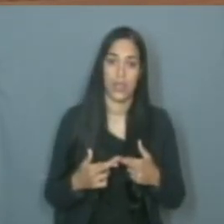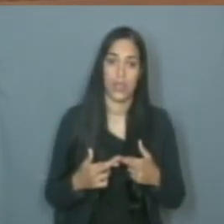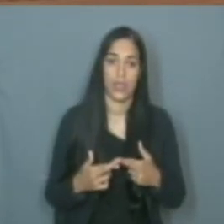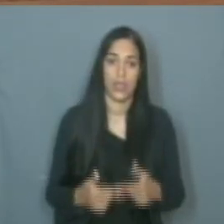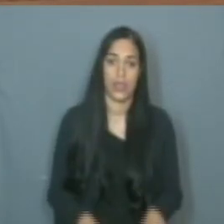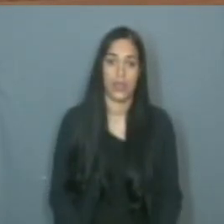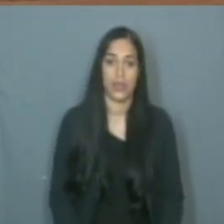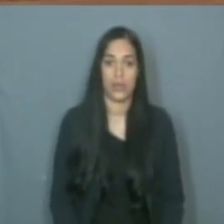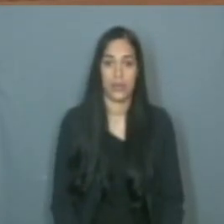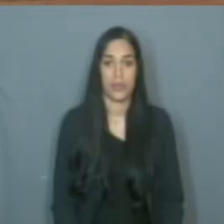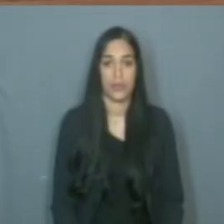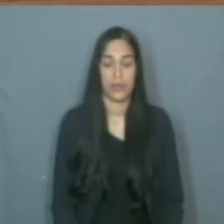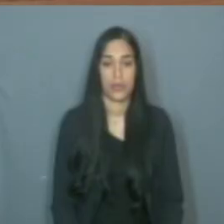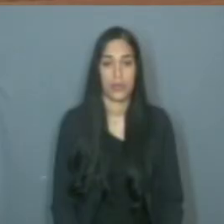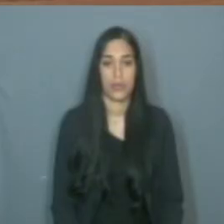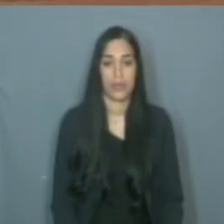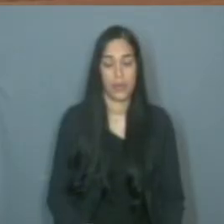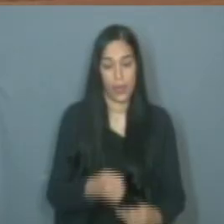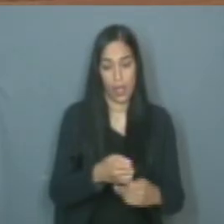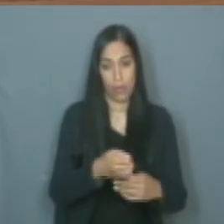Só um segundo, viu? Porque é muita coisa.